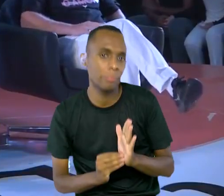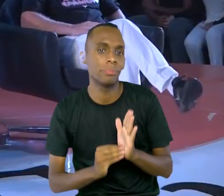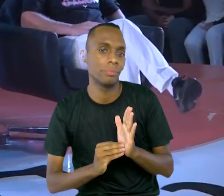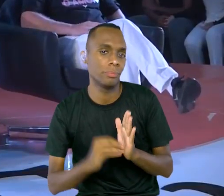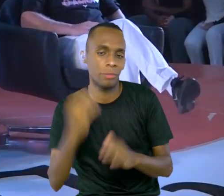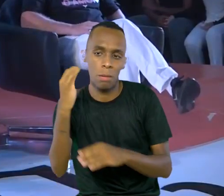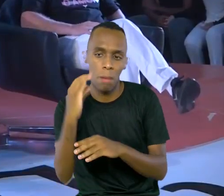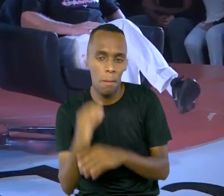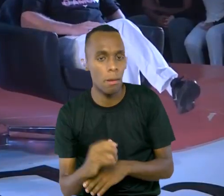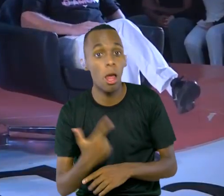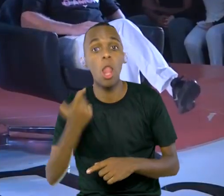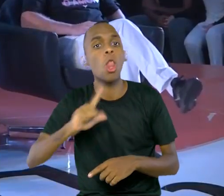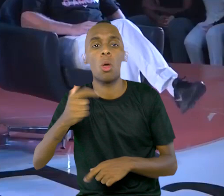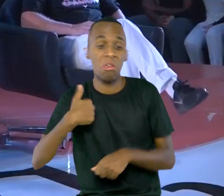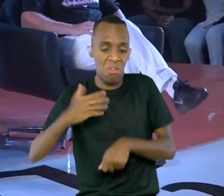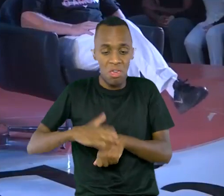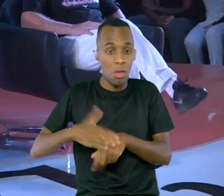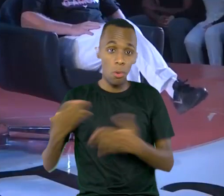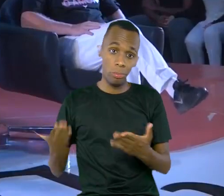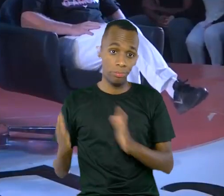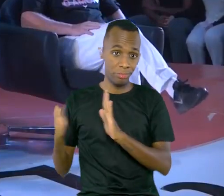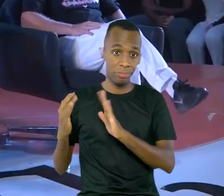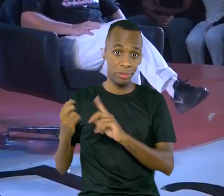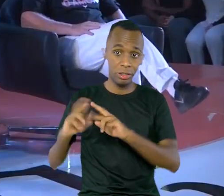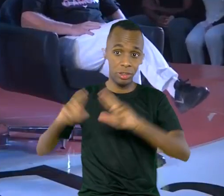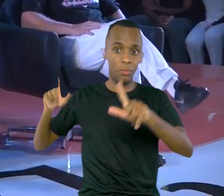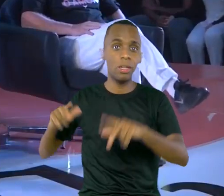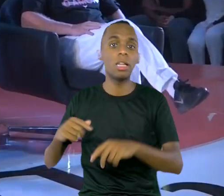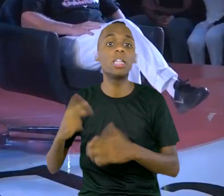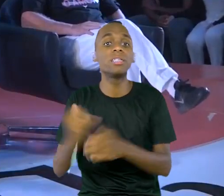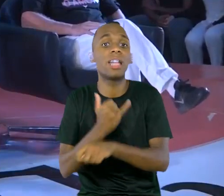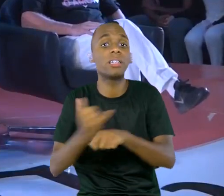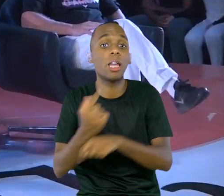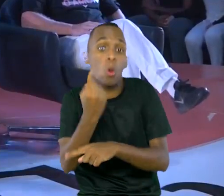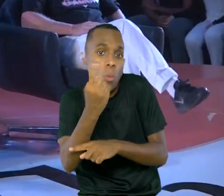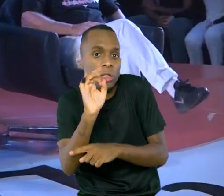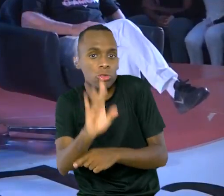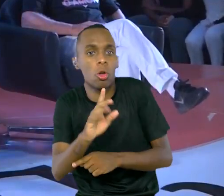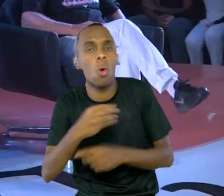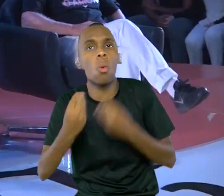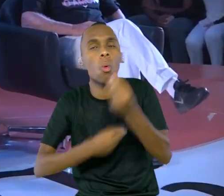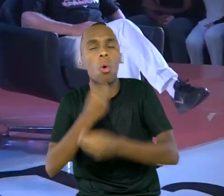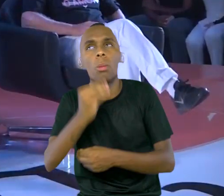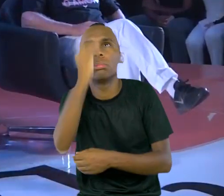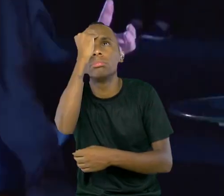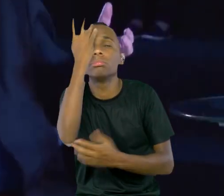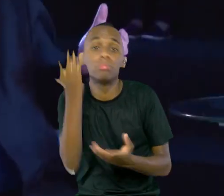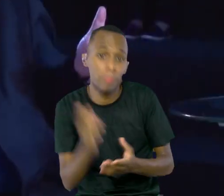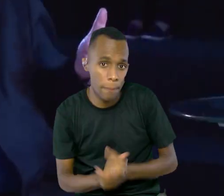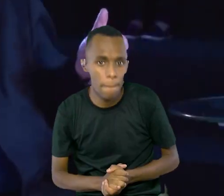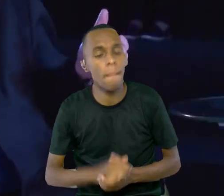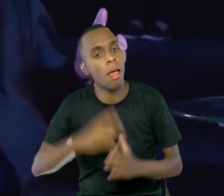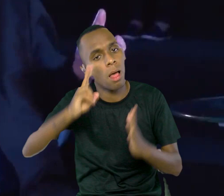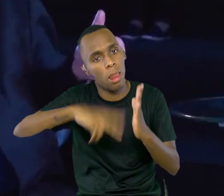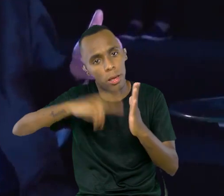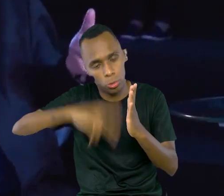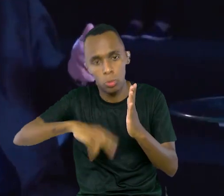tweetando, claro, e eu? Só tinha uma saída. Como é que eu ocuparia a